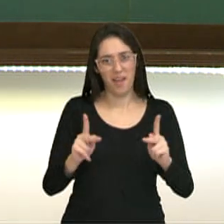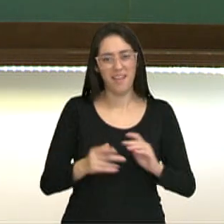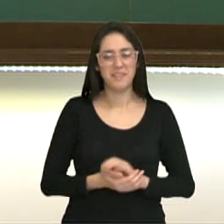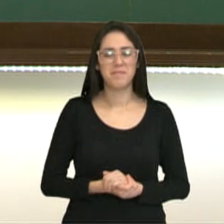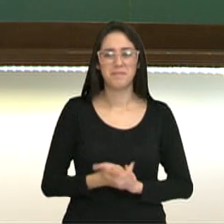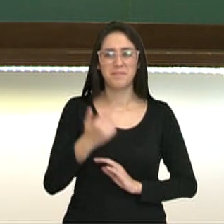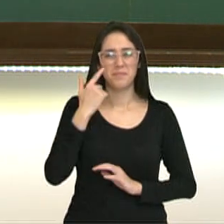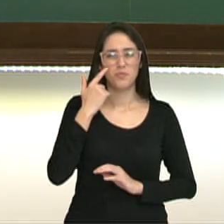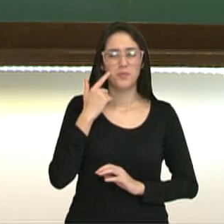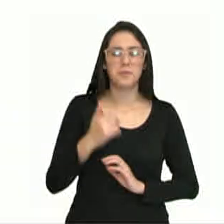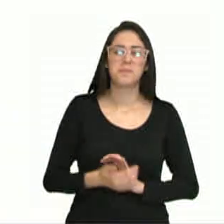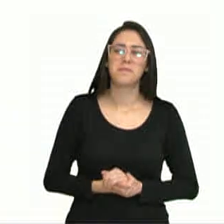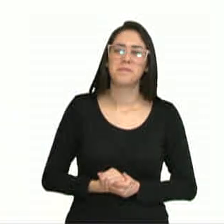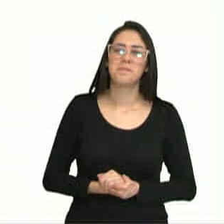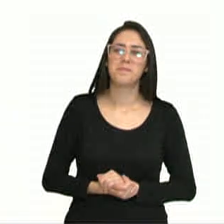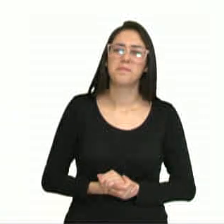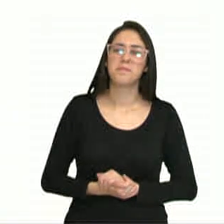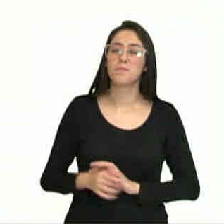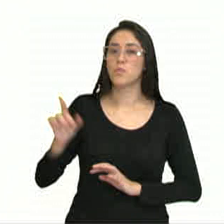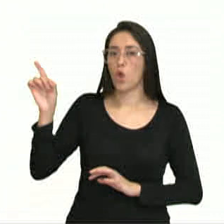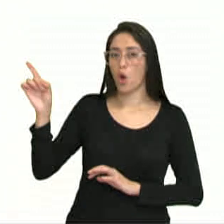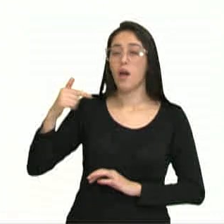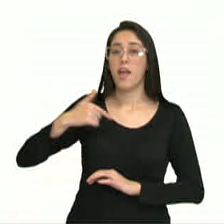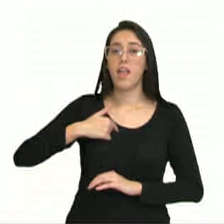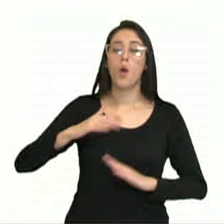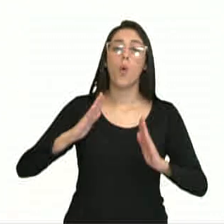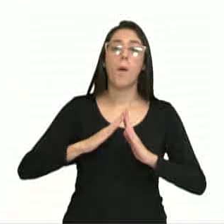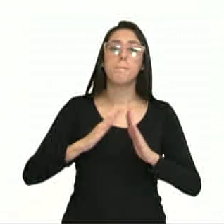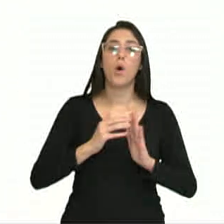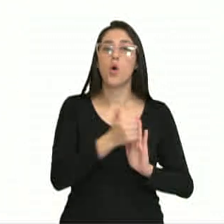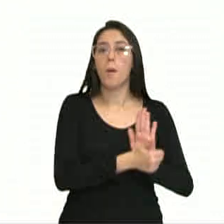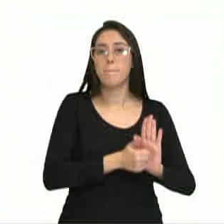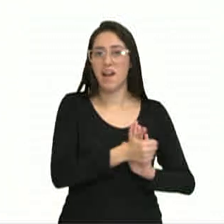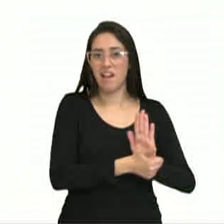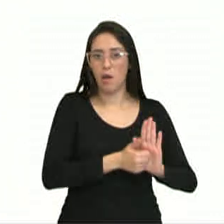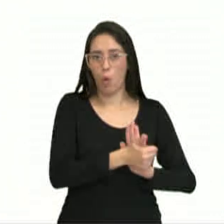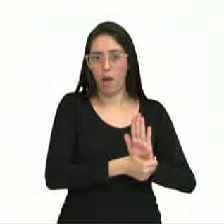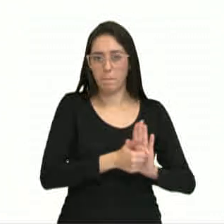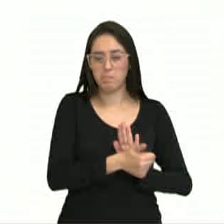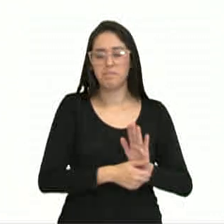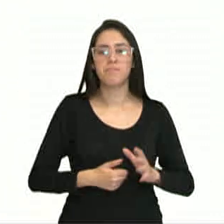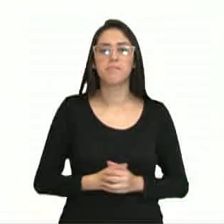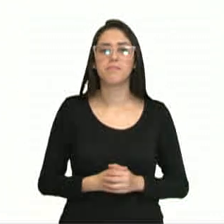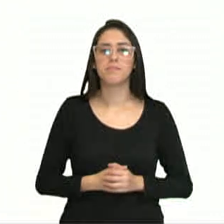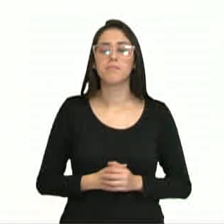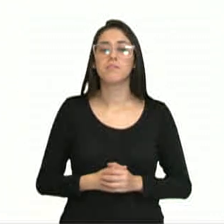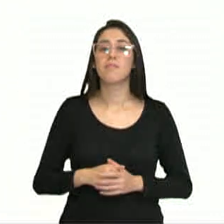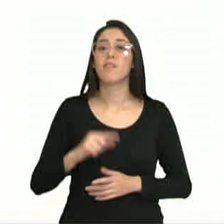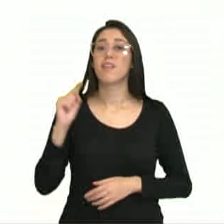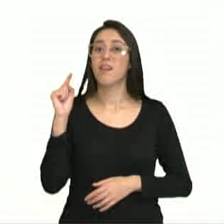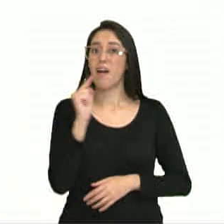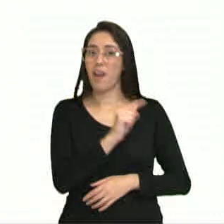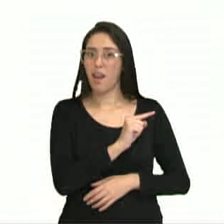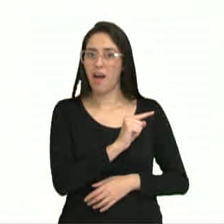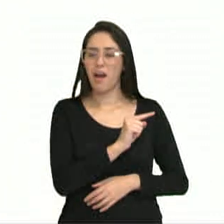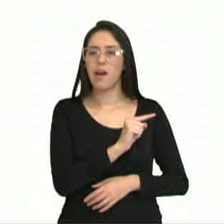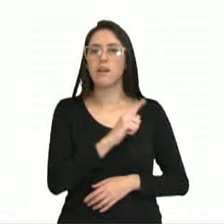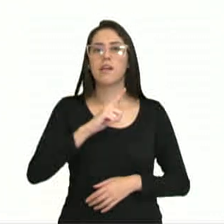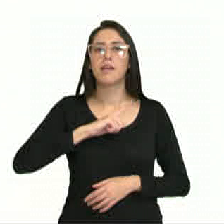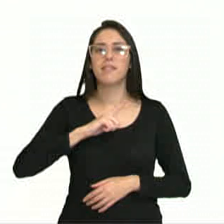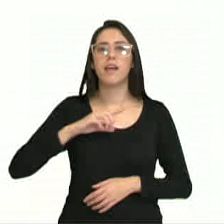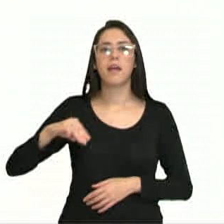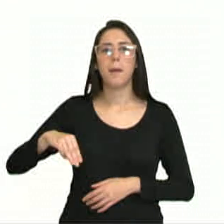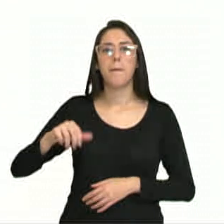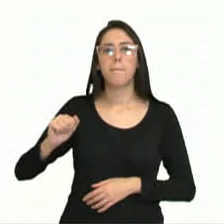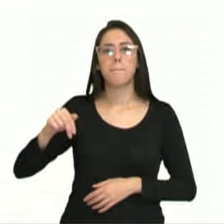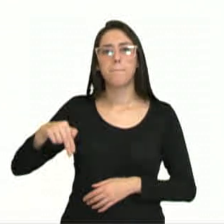Vamos lá? Ó, eu moro em Paranaguá. Lá, os tipos de vegetação são o mangue. O mangue.